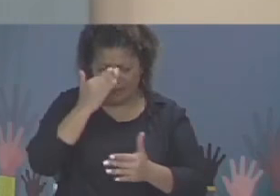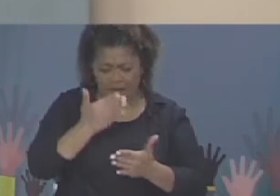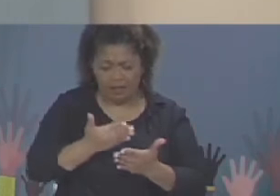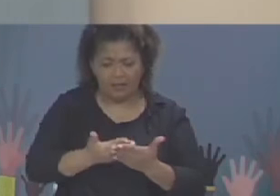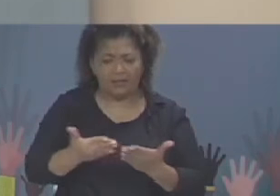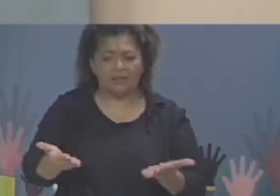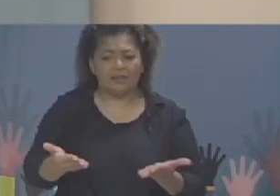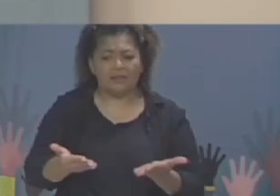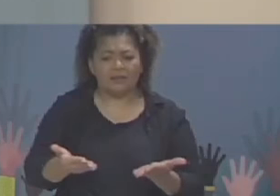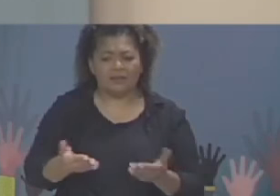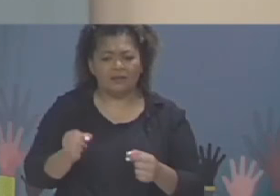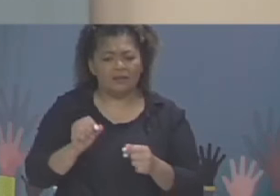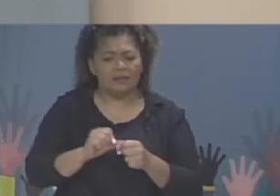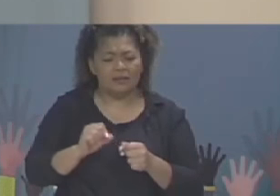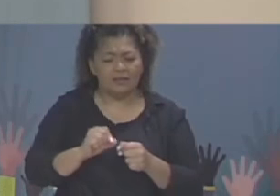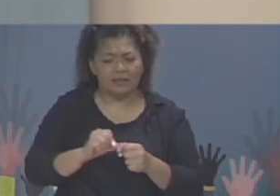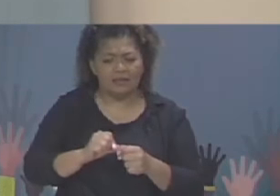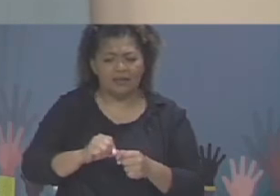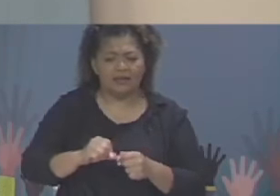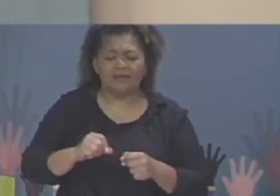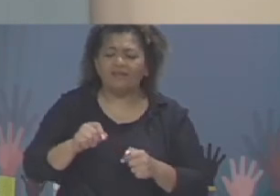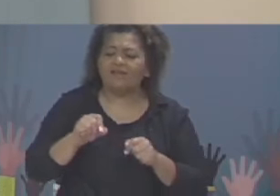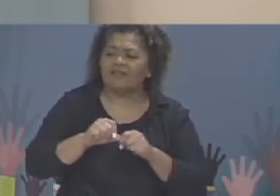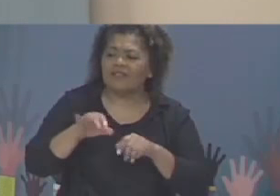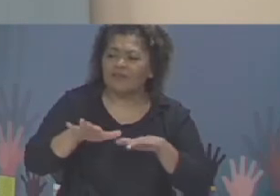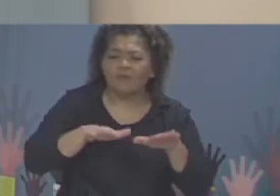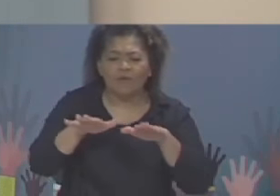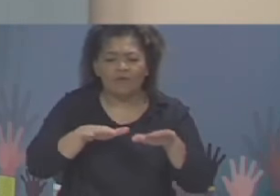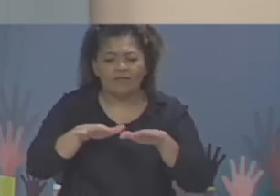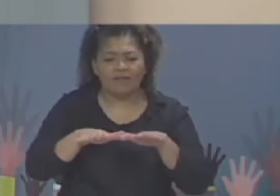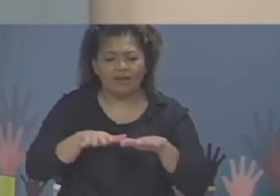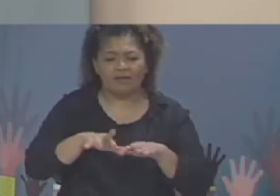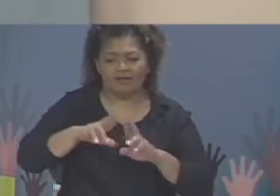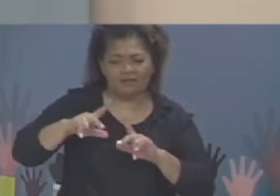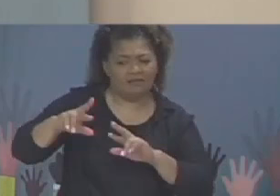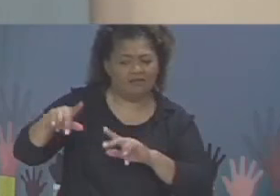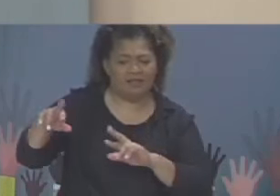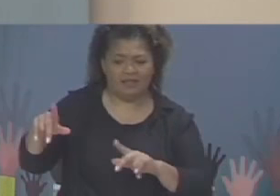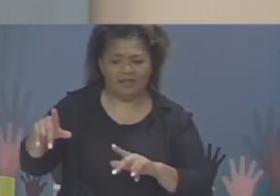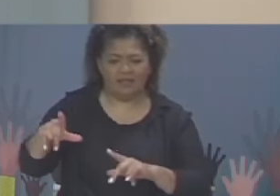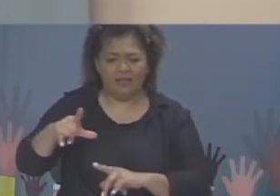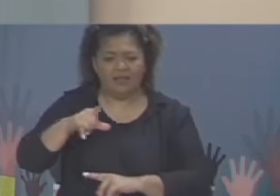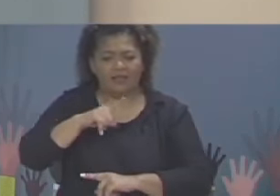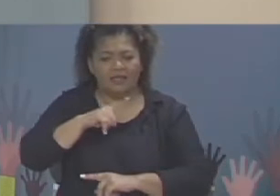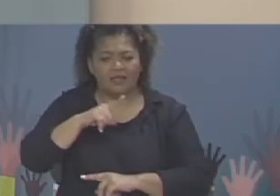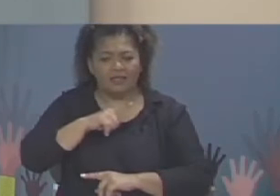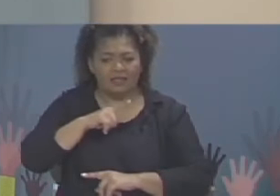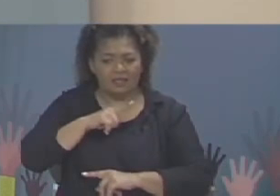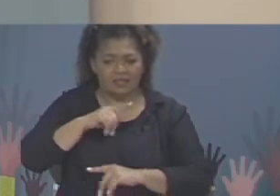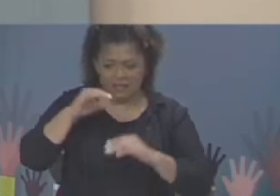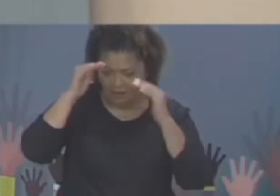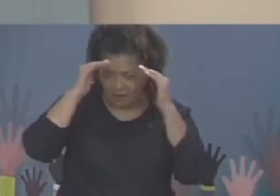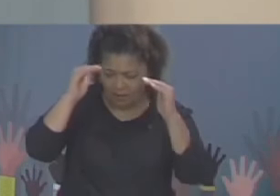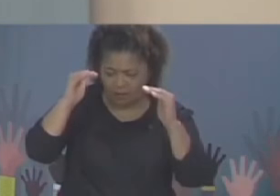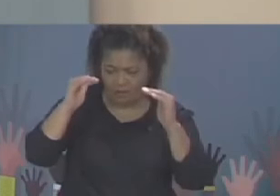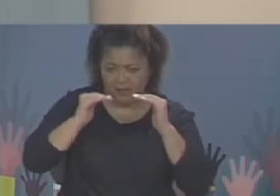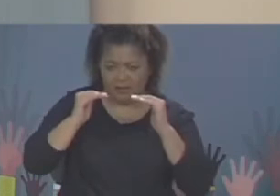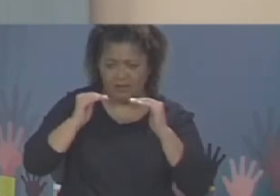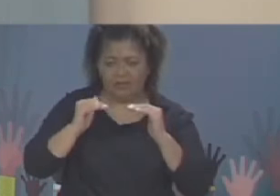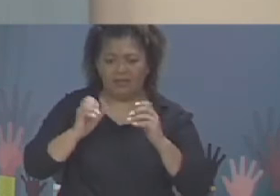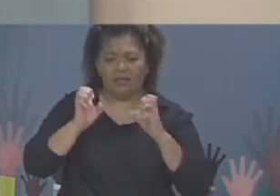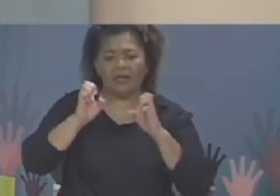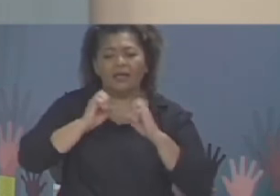fazer ômega ou zeta. A categoria ela tem de ser atendida, tem que ser escutada e ouvida, como o pessoal da clínica fala.